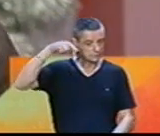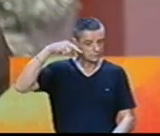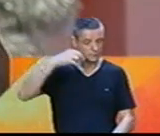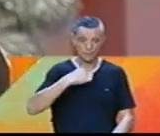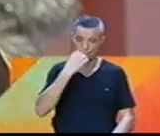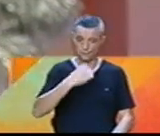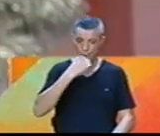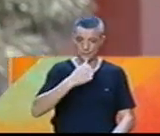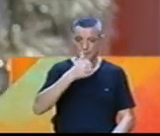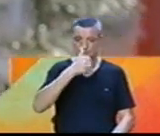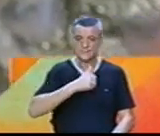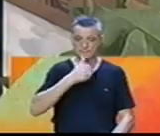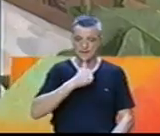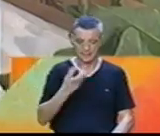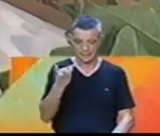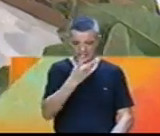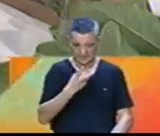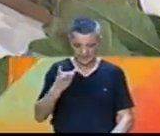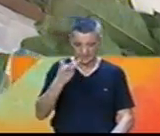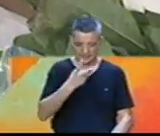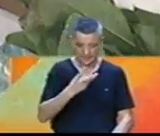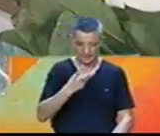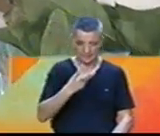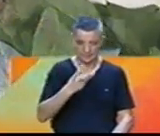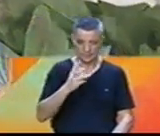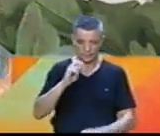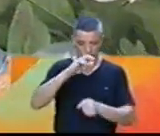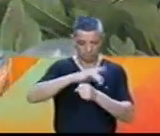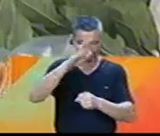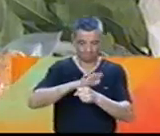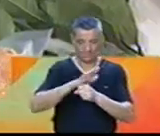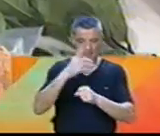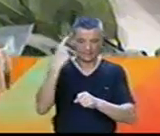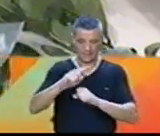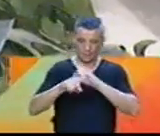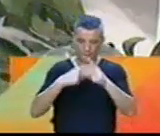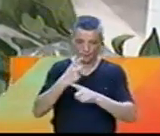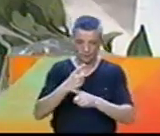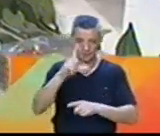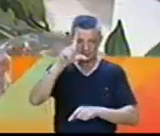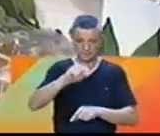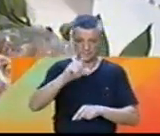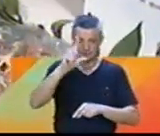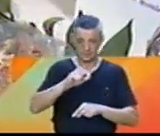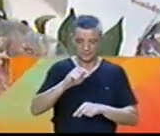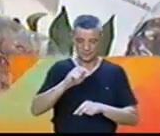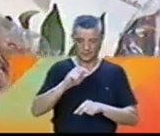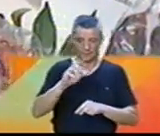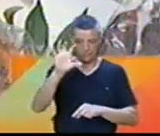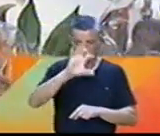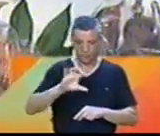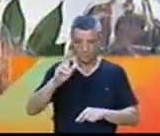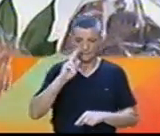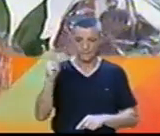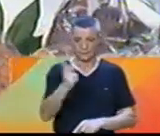frutos vermelhos. Pelo menos três aqui estão, e estão a ser outros engarrafados também. Sim. Sim. E é também este o seu modo de vida?